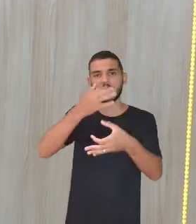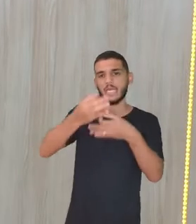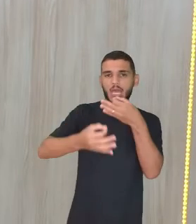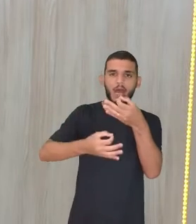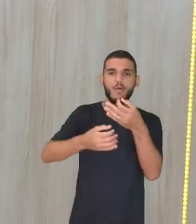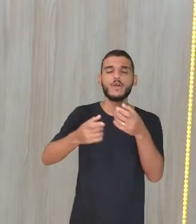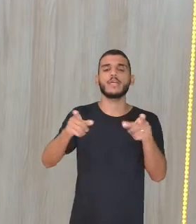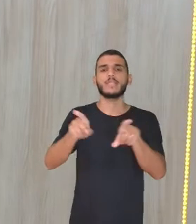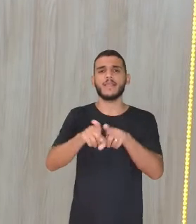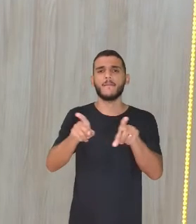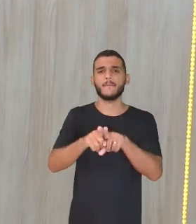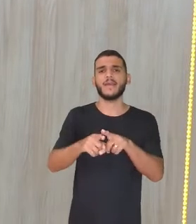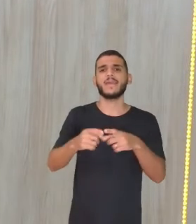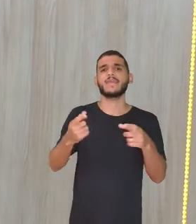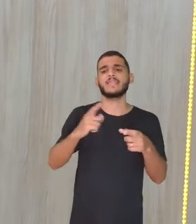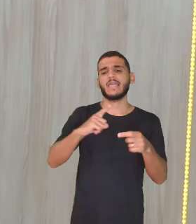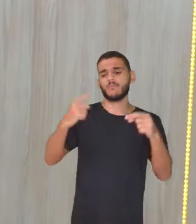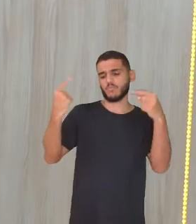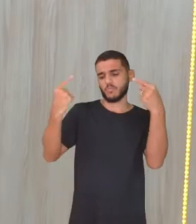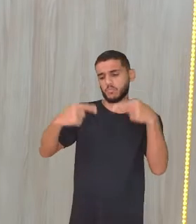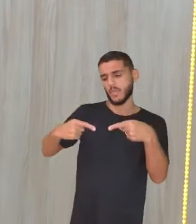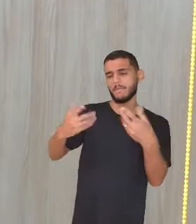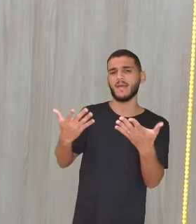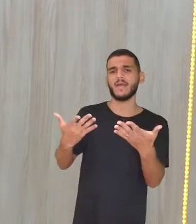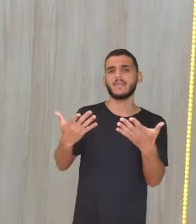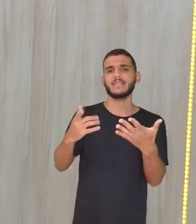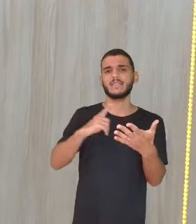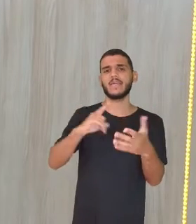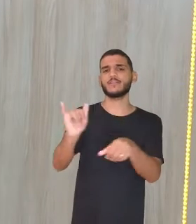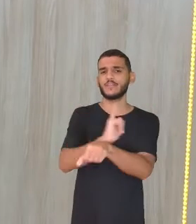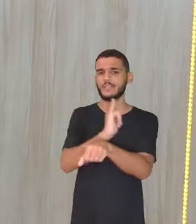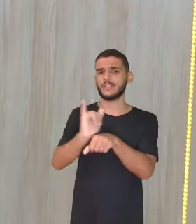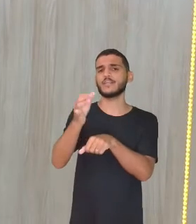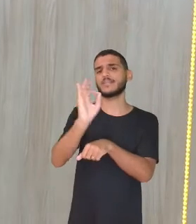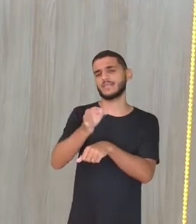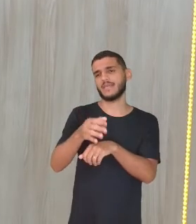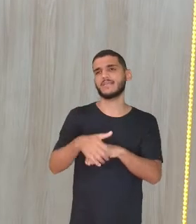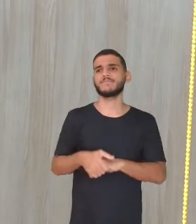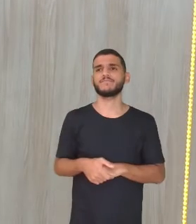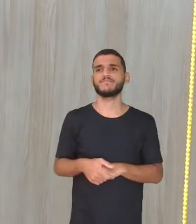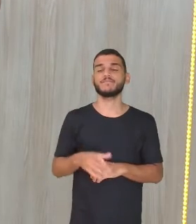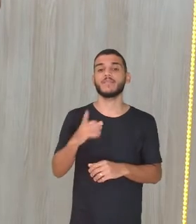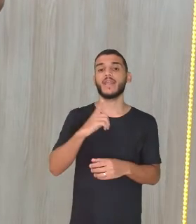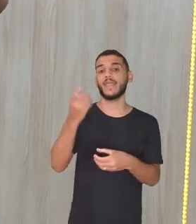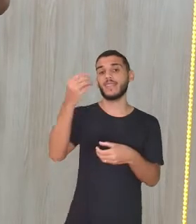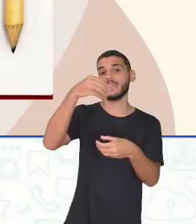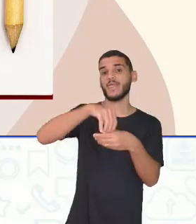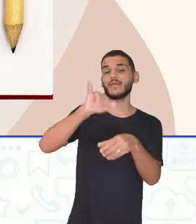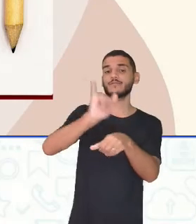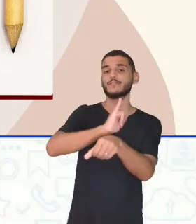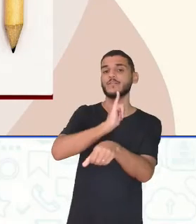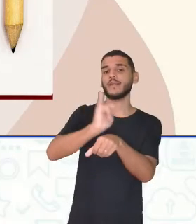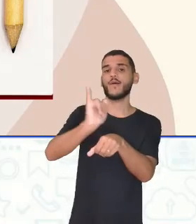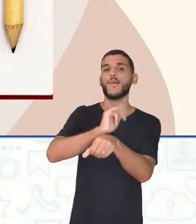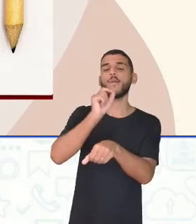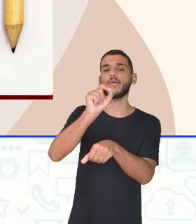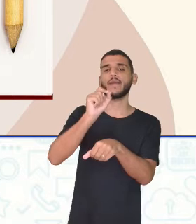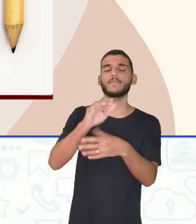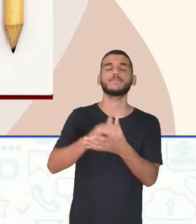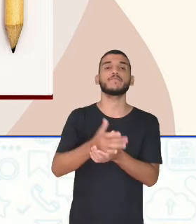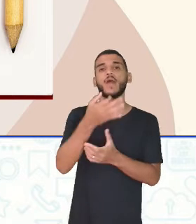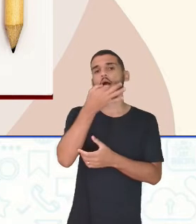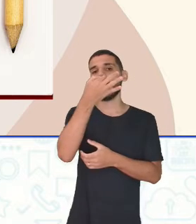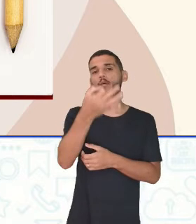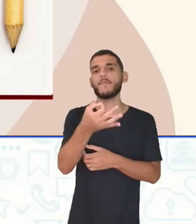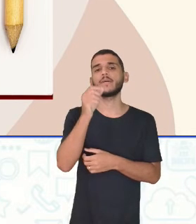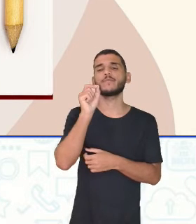é uma estratégia que dá certo, porque a gente consegue provar. E dentre essas estratégias, a gente tem o argumento de autoridade,